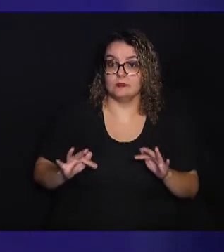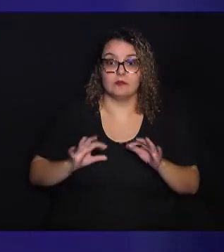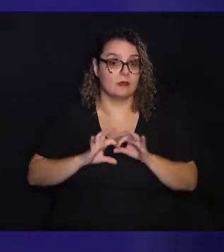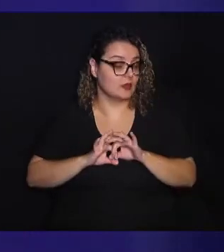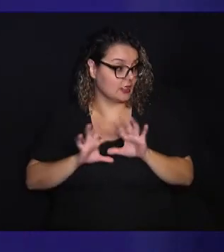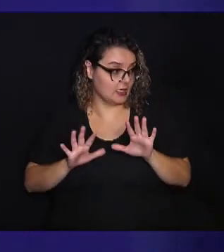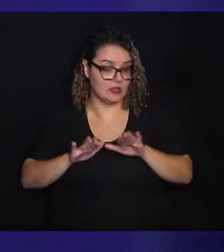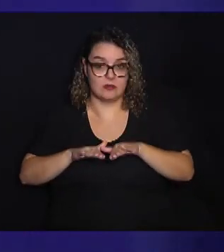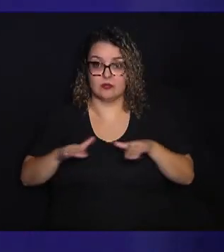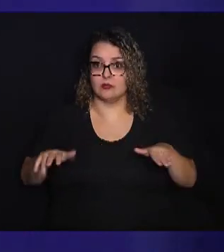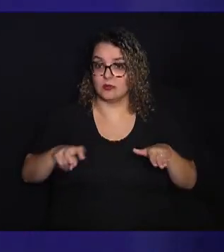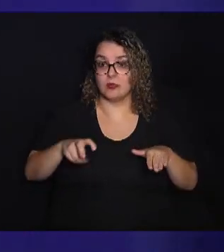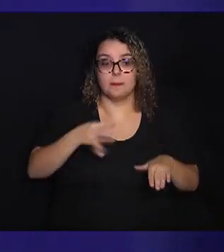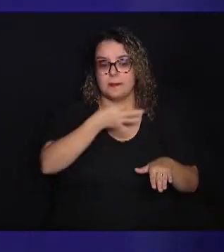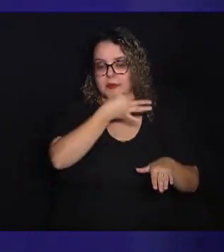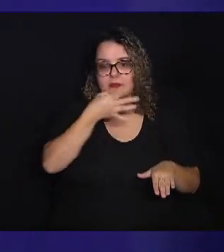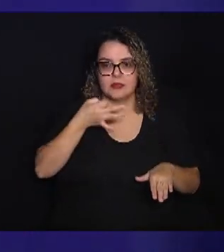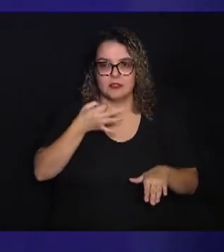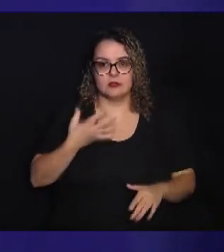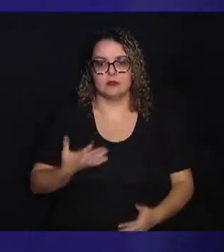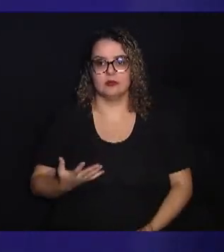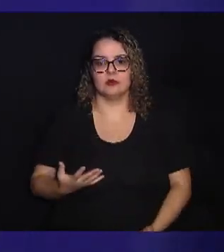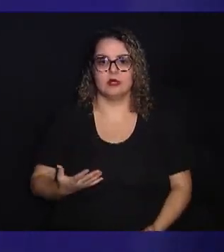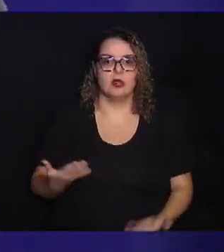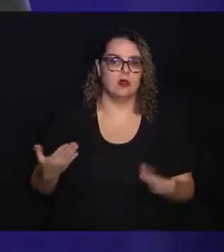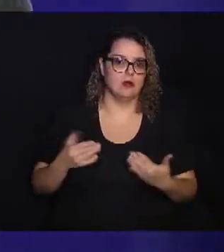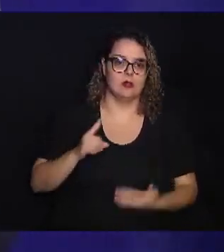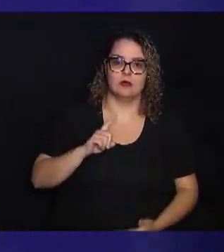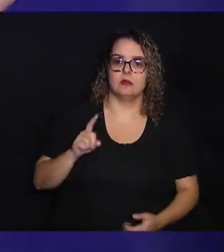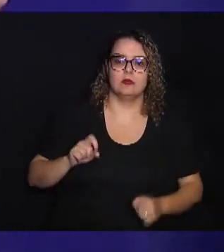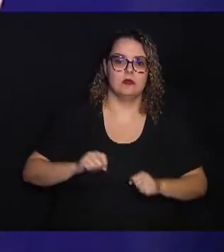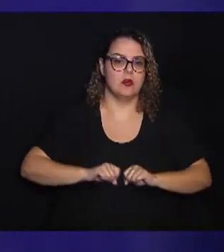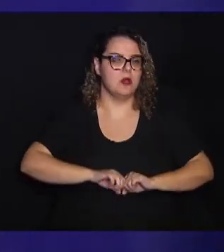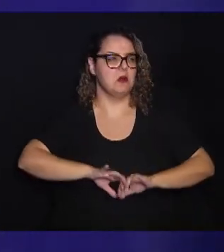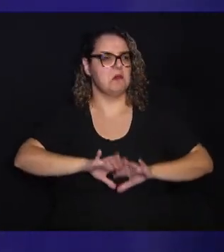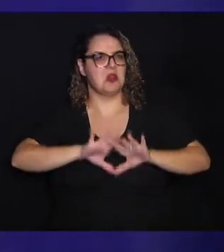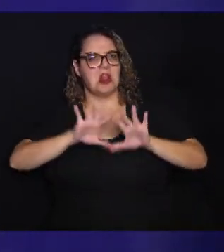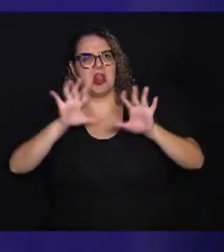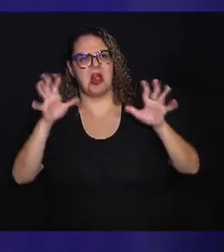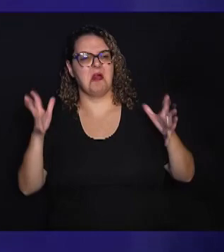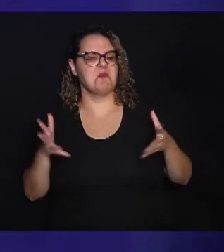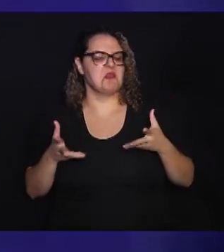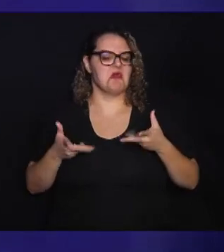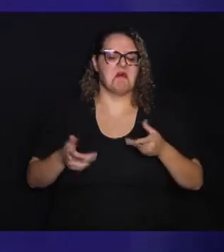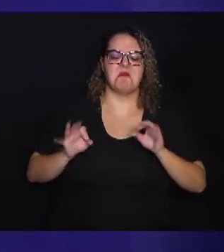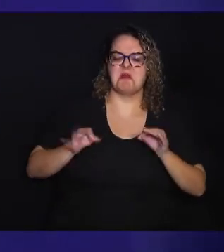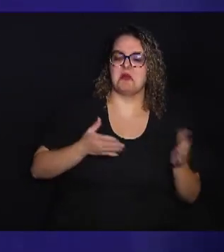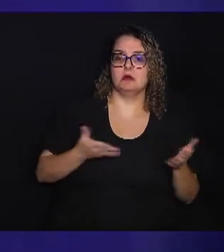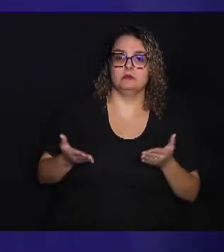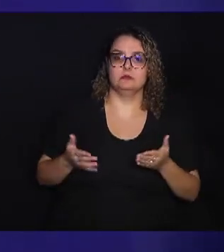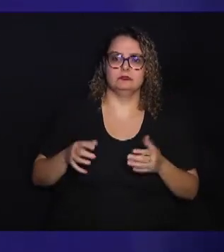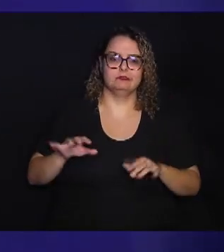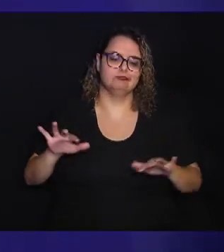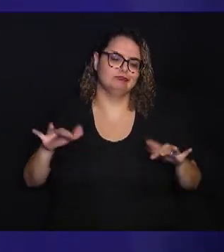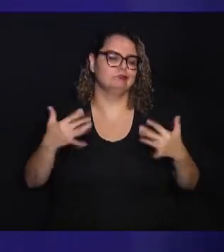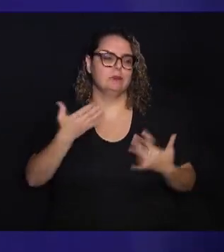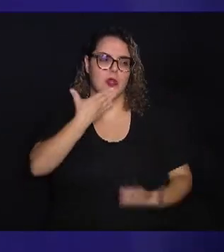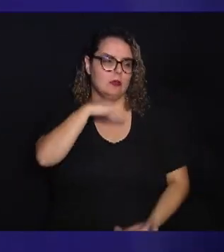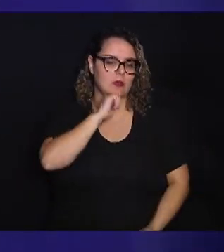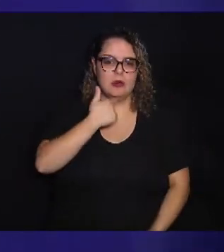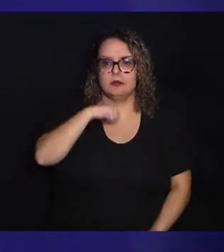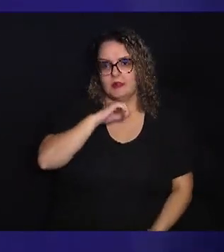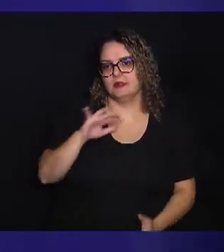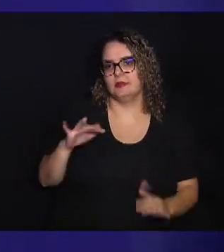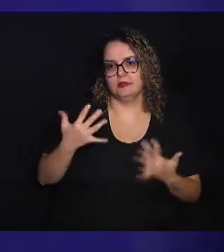no palco, ótimo. Agora, eu não vou fazer um espetáculo glamouroso só para os outros, só para pai e mãe ver, eu não vou